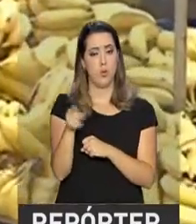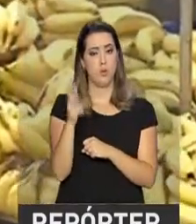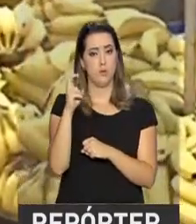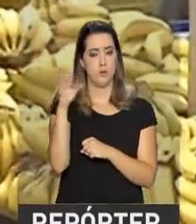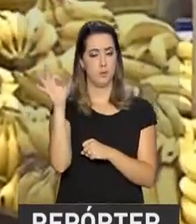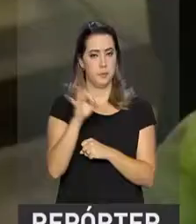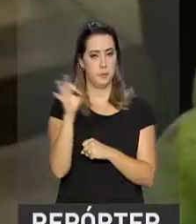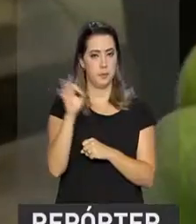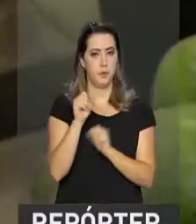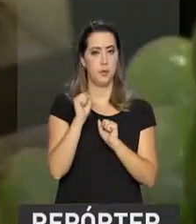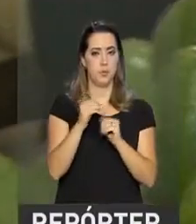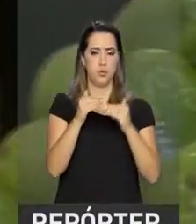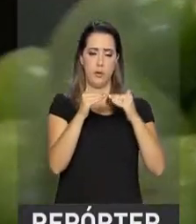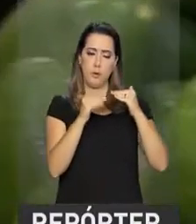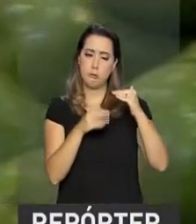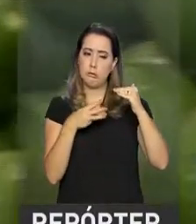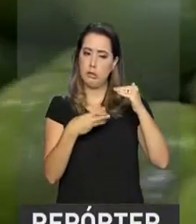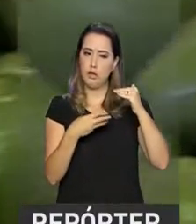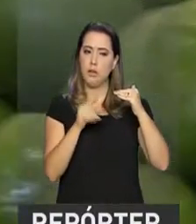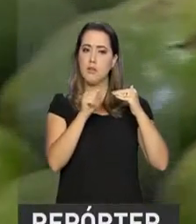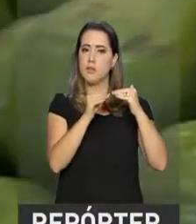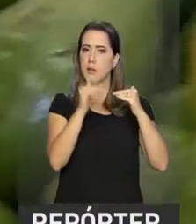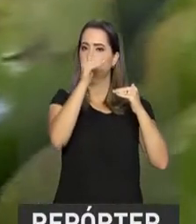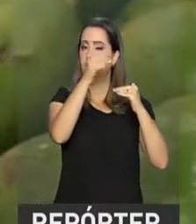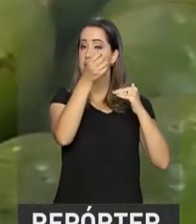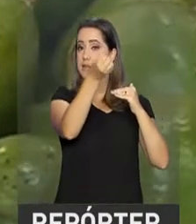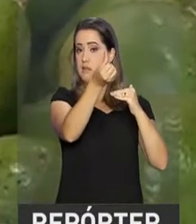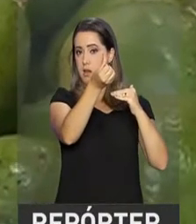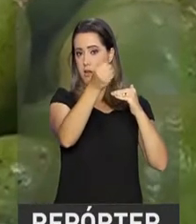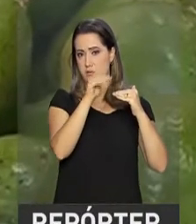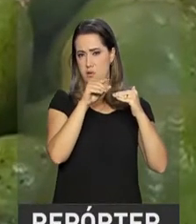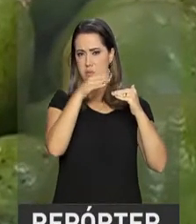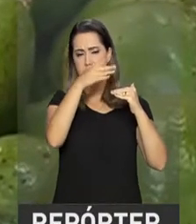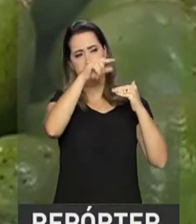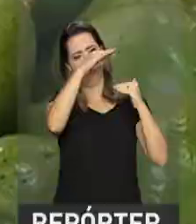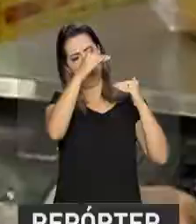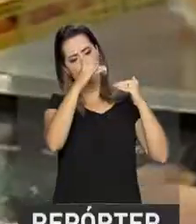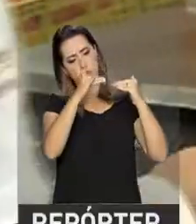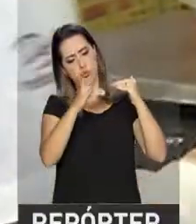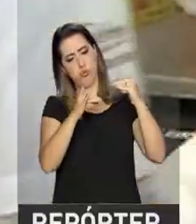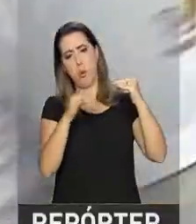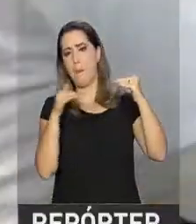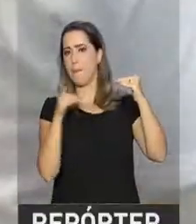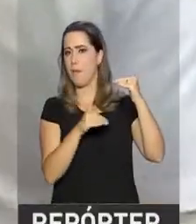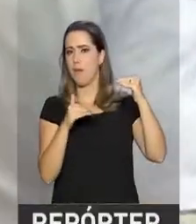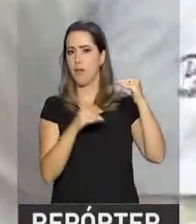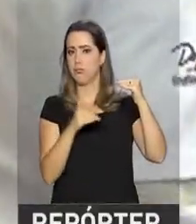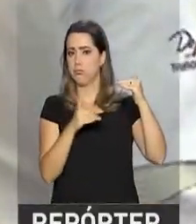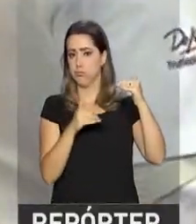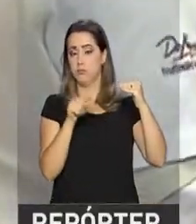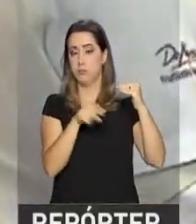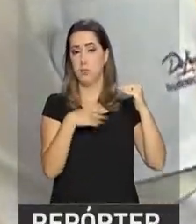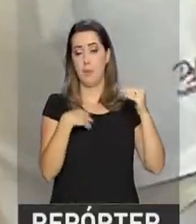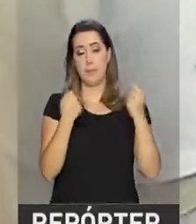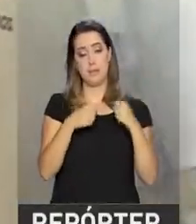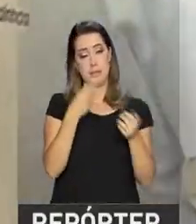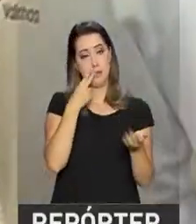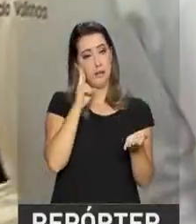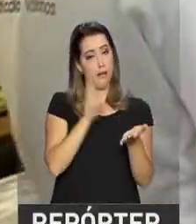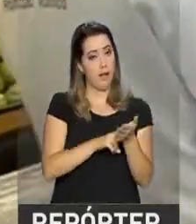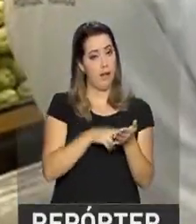3 e 6 por cento quando a taxa ficar fora deste intervalo o banco central enviou uma carta ao ministro da fazenda